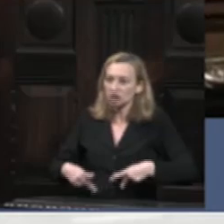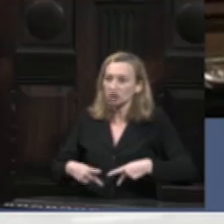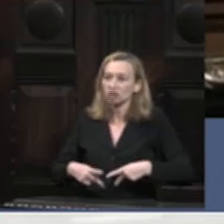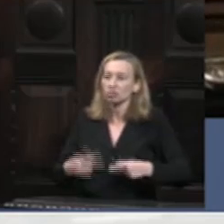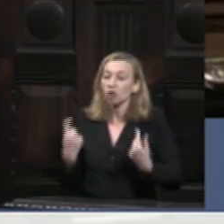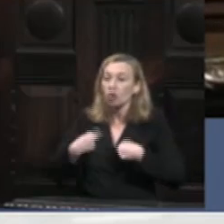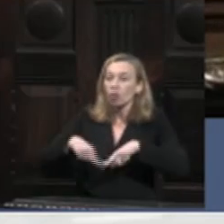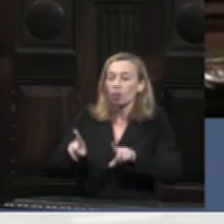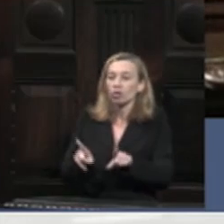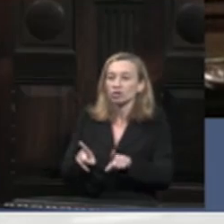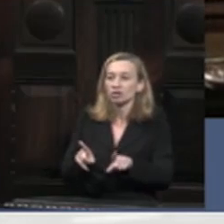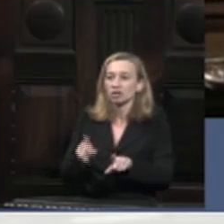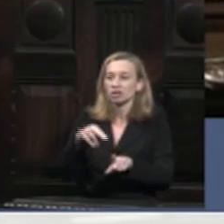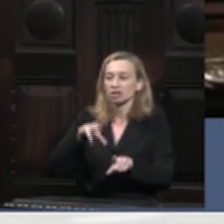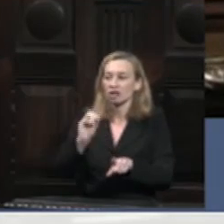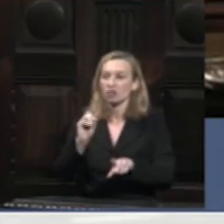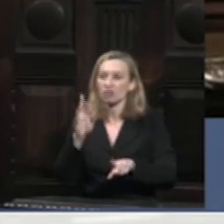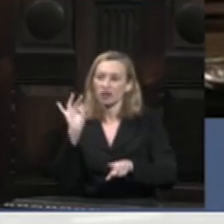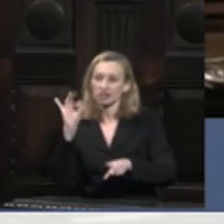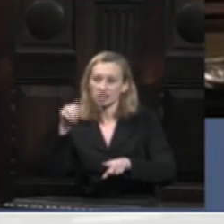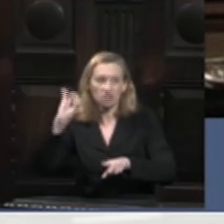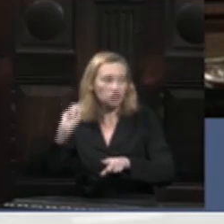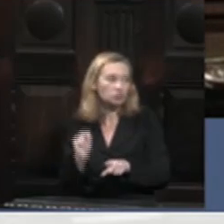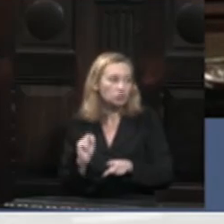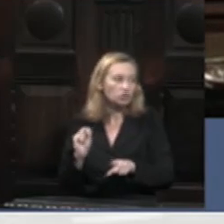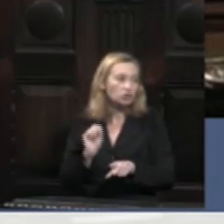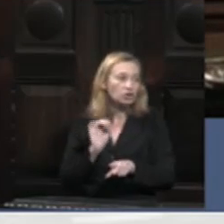sincera, muito emocionada até, mas ao mesmo tempo fazendo esse alerta do tamanho do desafio que